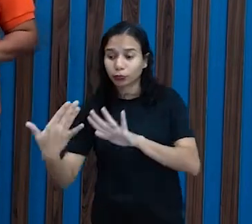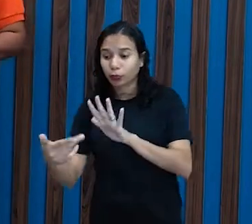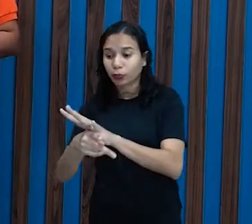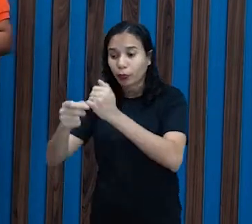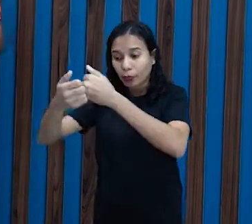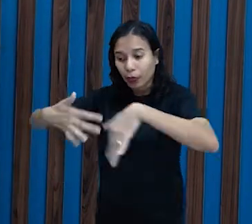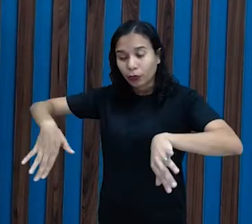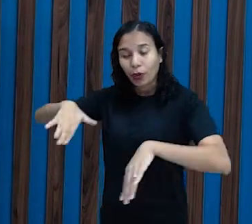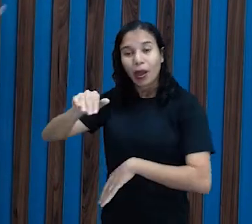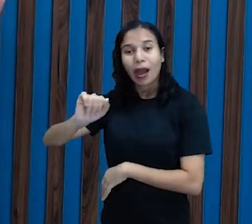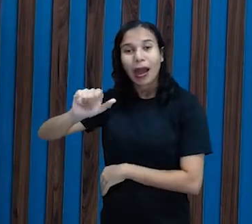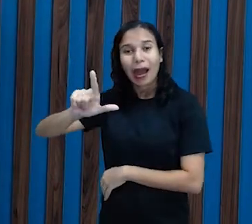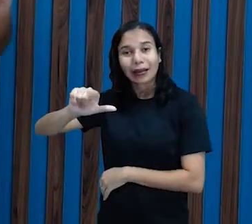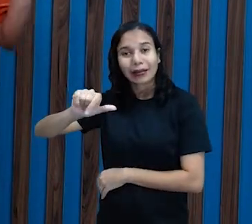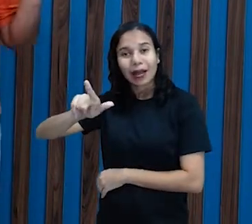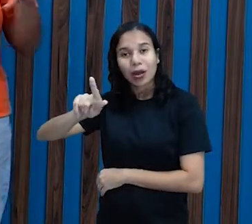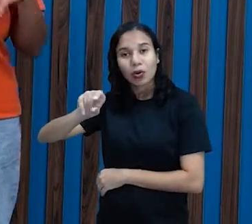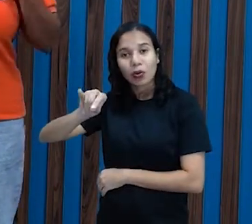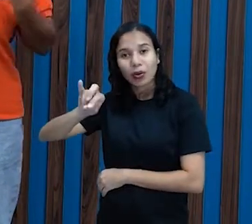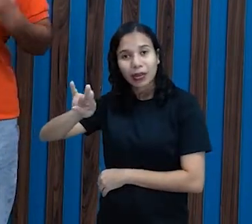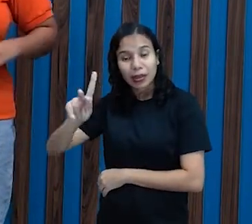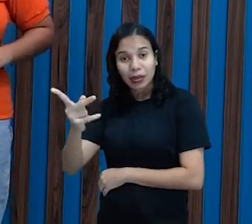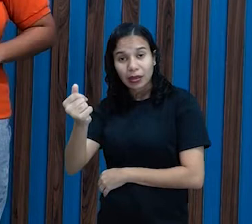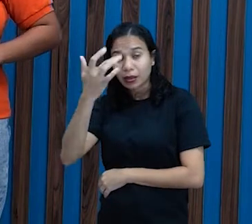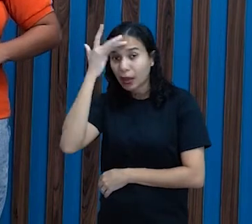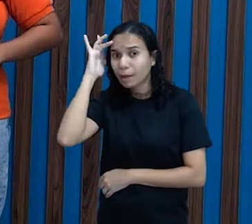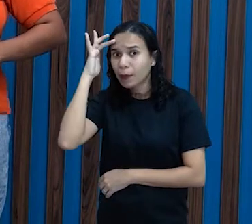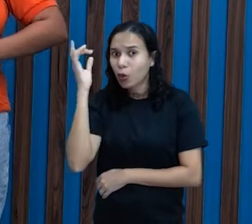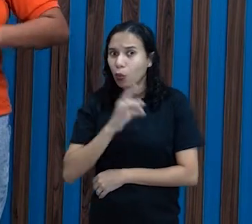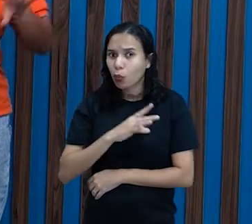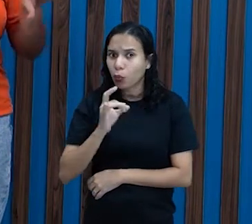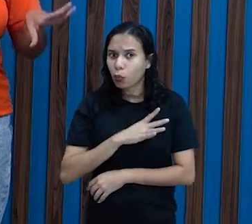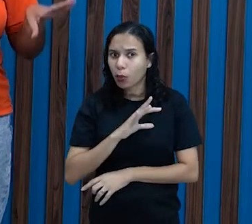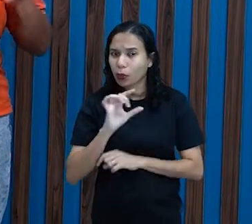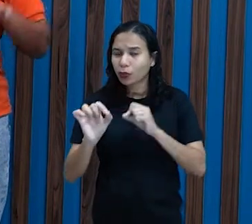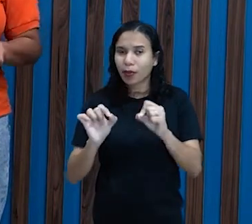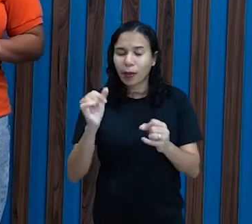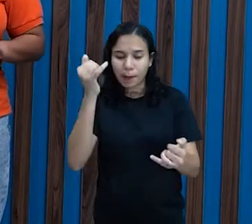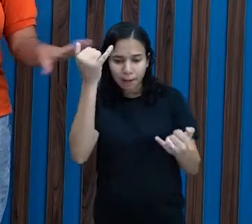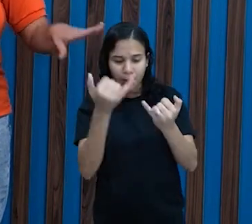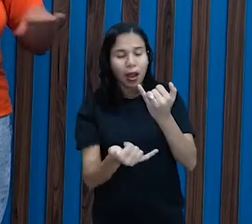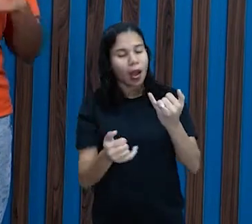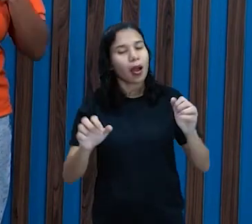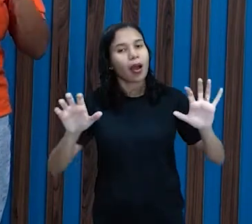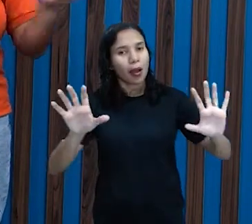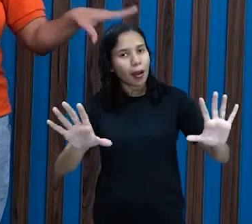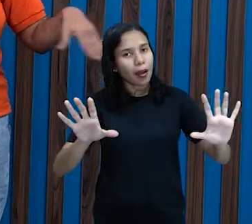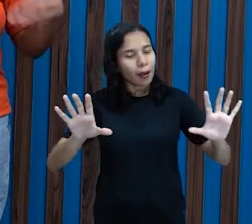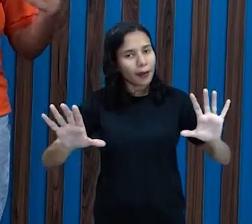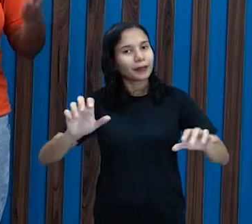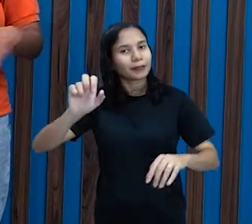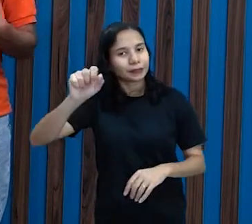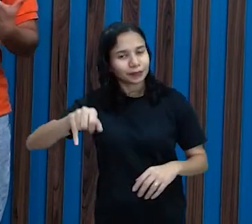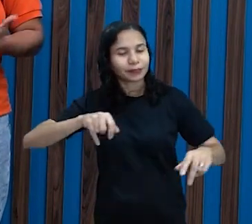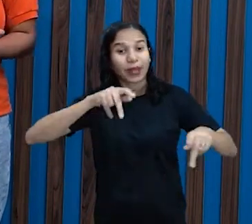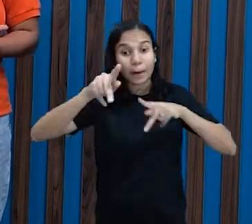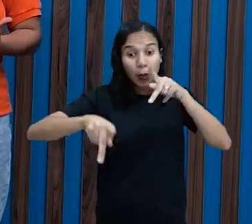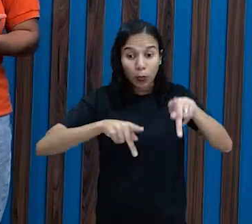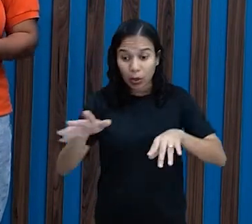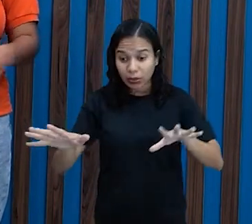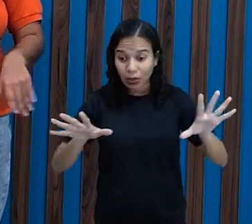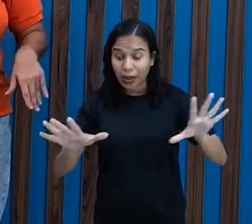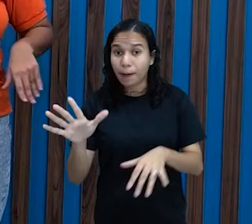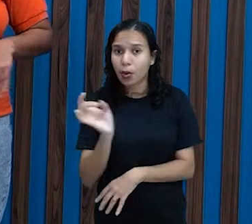natural de Alagoinha, que as pessoas entraram em pânico, ou seja, semelhanças a gente tem. As populações entraram em